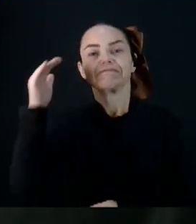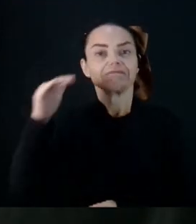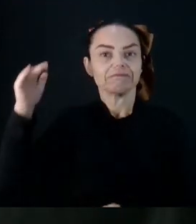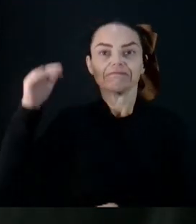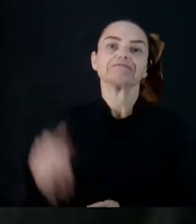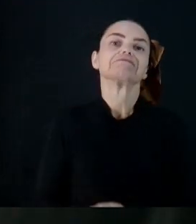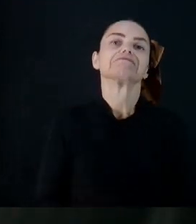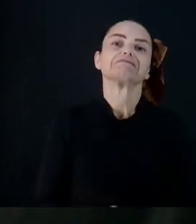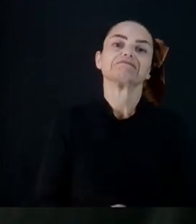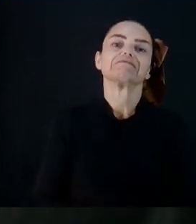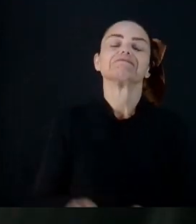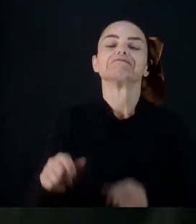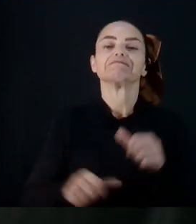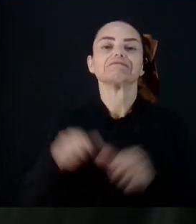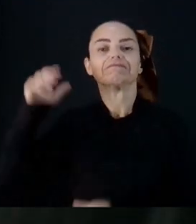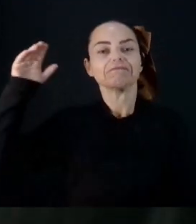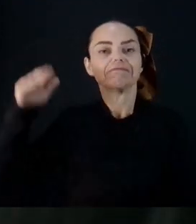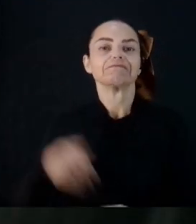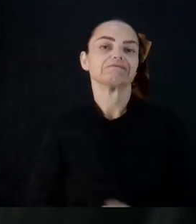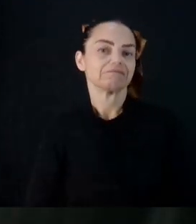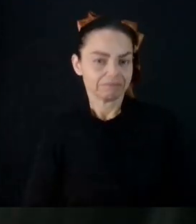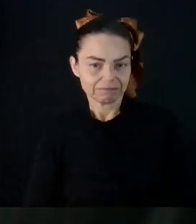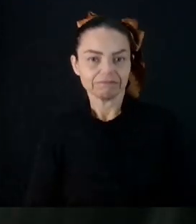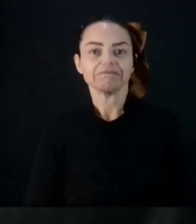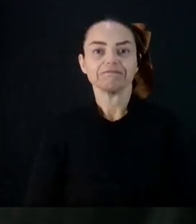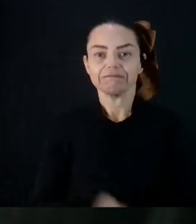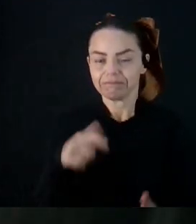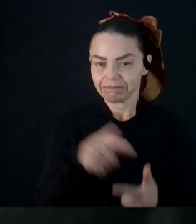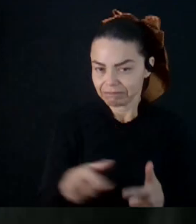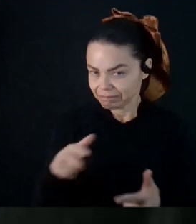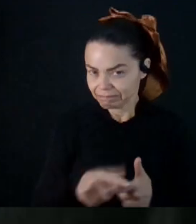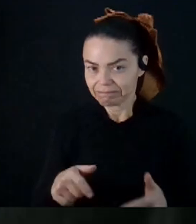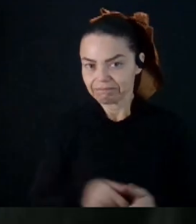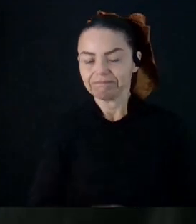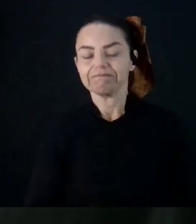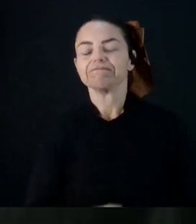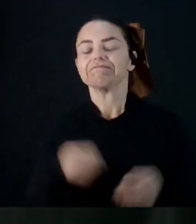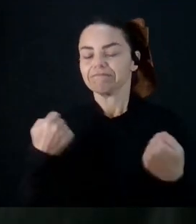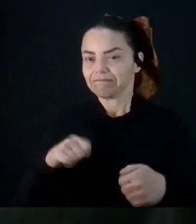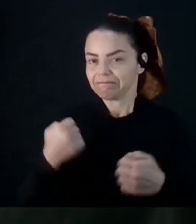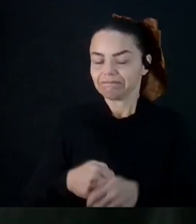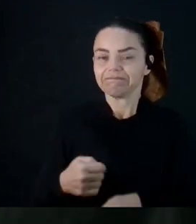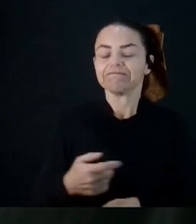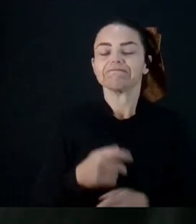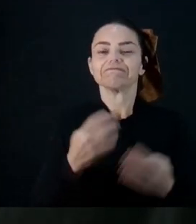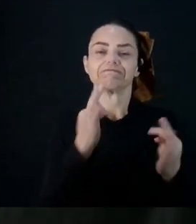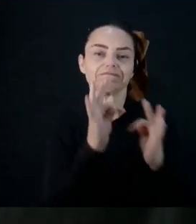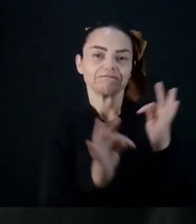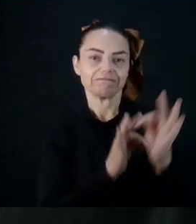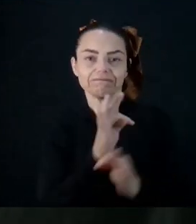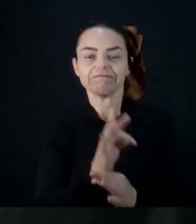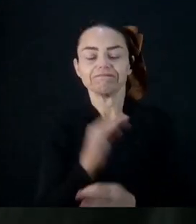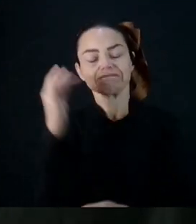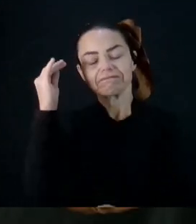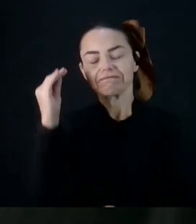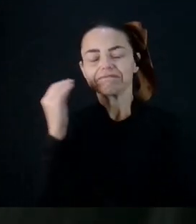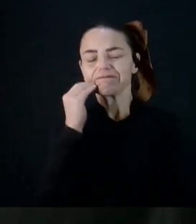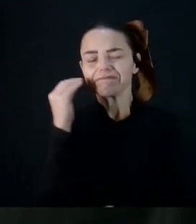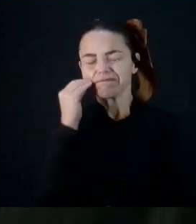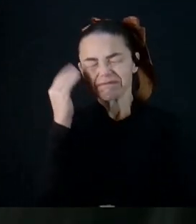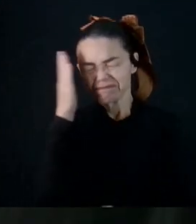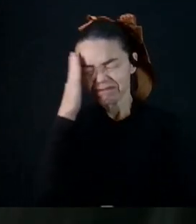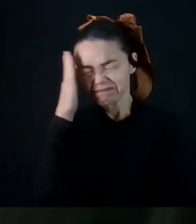tornam adultos, de repente, com situações que vão precisar buscar uma terapia para tentar entender o que